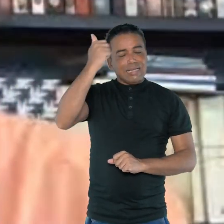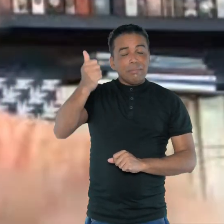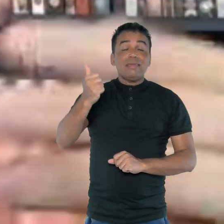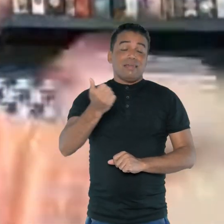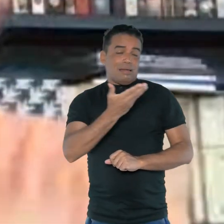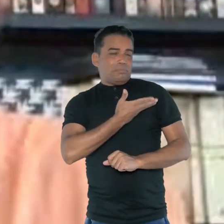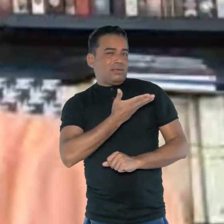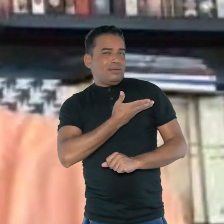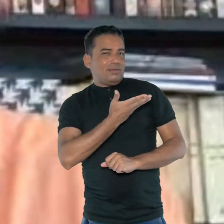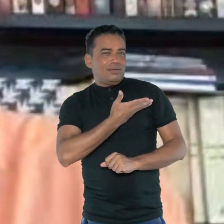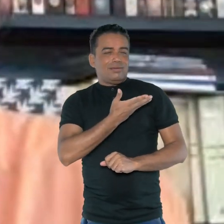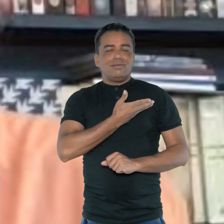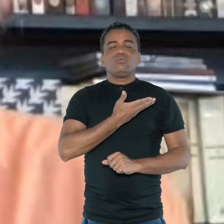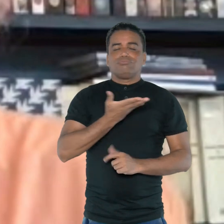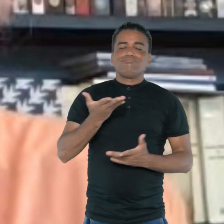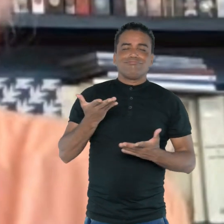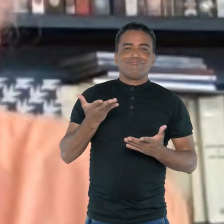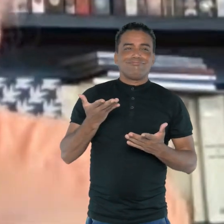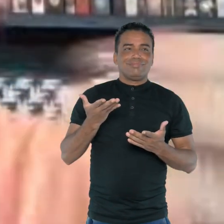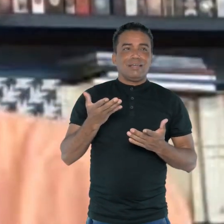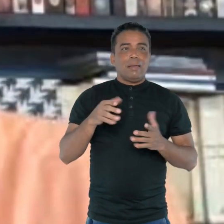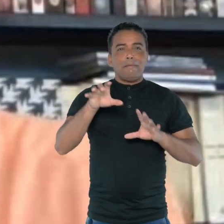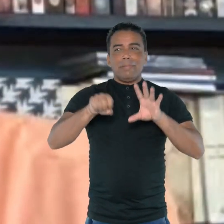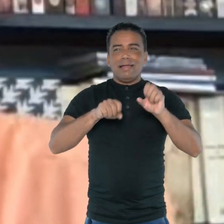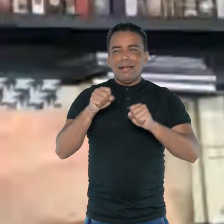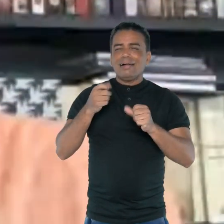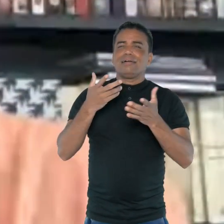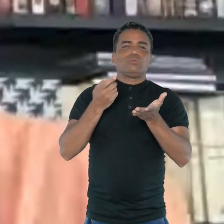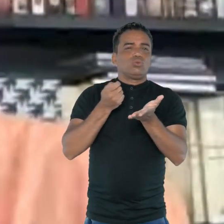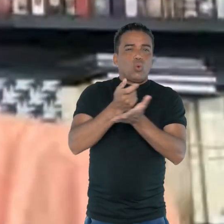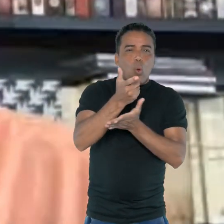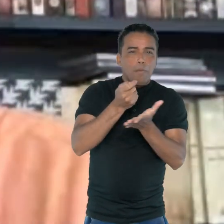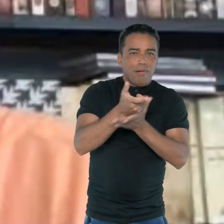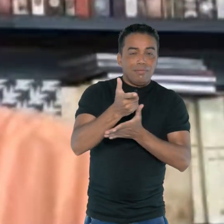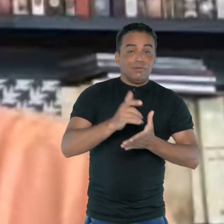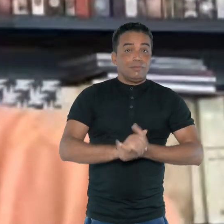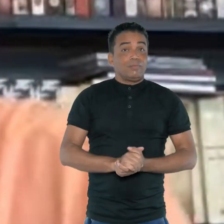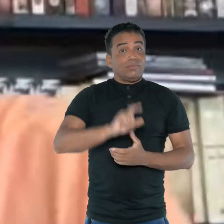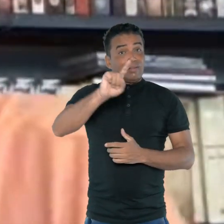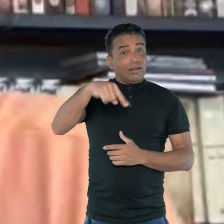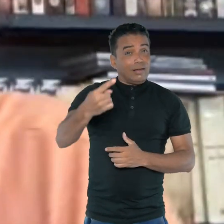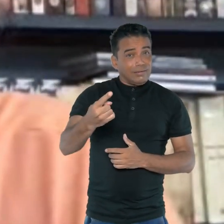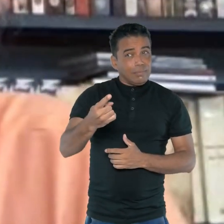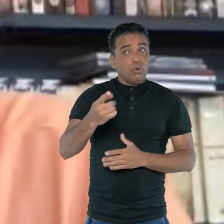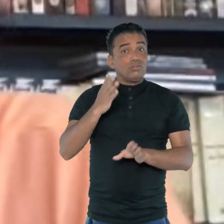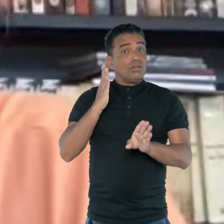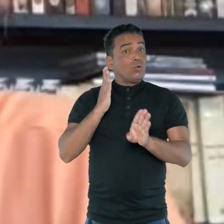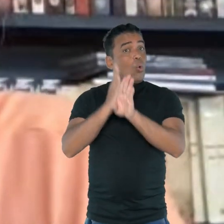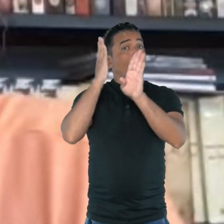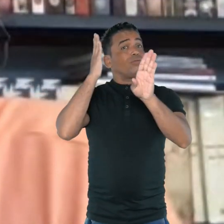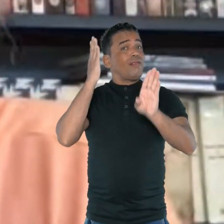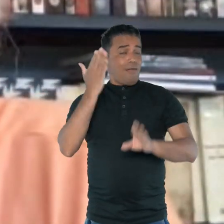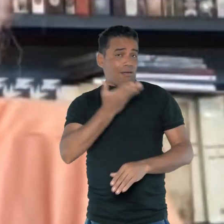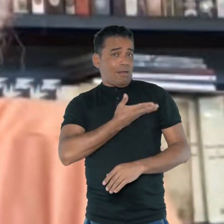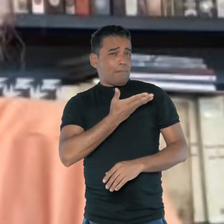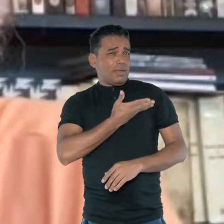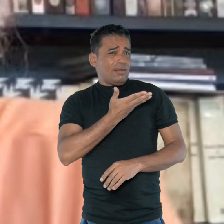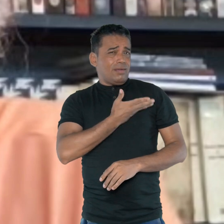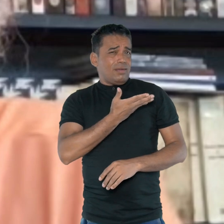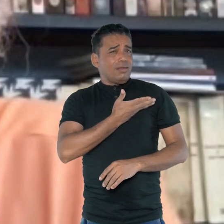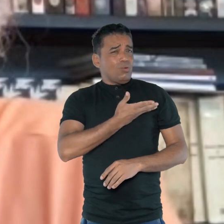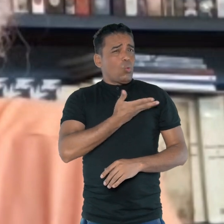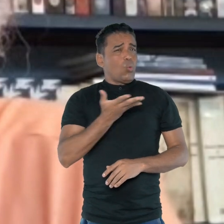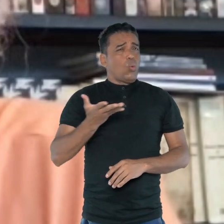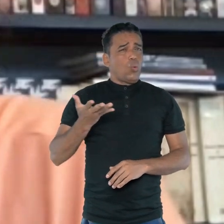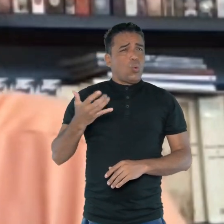os leitores ali, pegamos, compramos e tal. E depois eu encontrei com um amigo mais velho, com